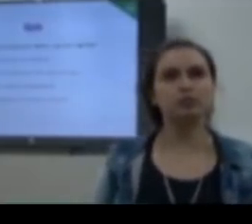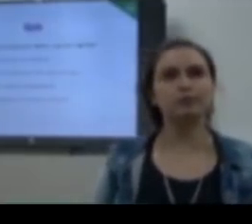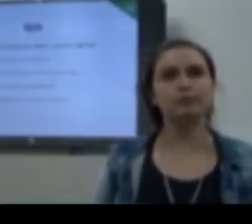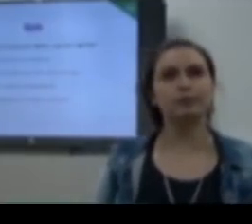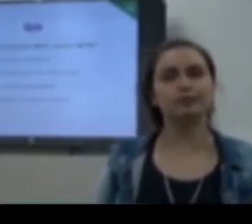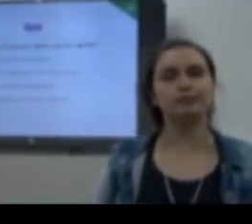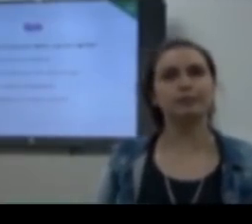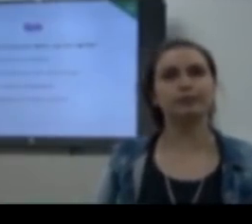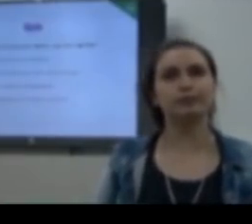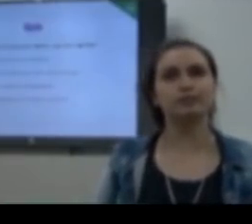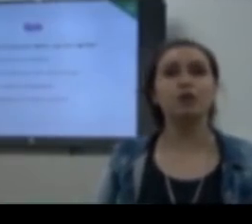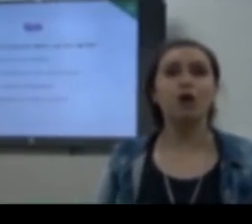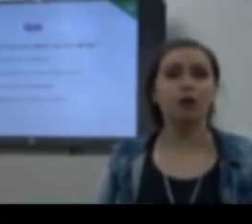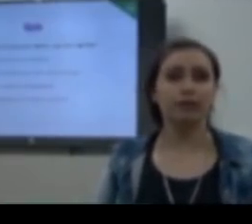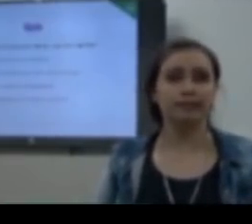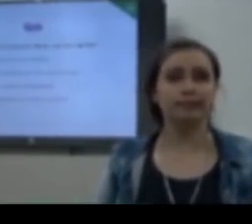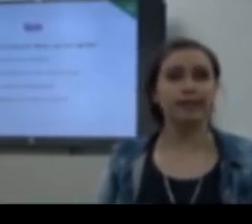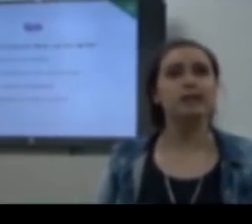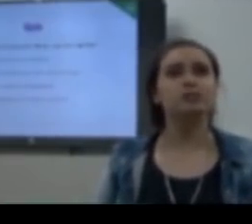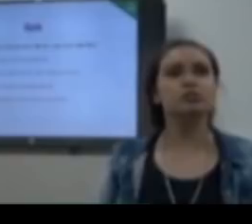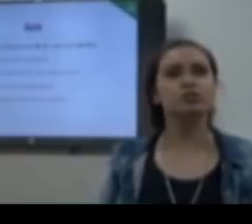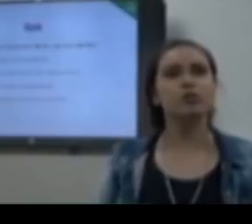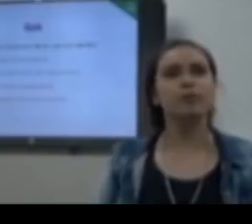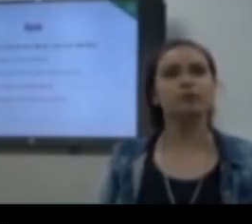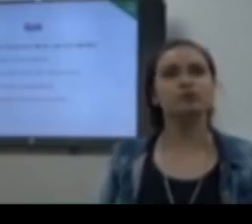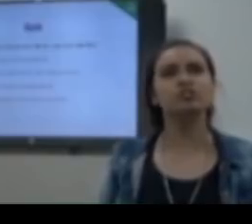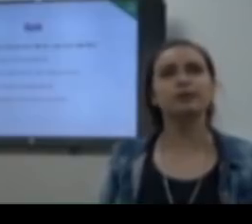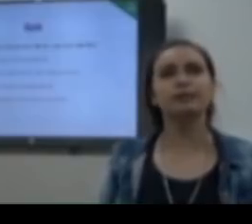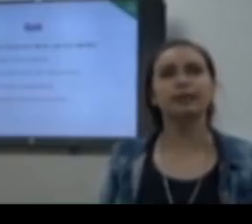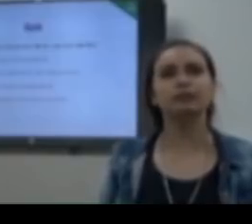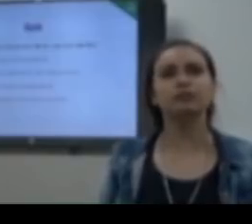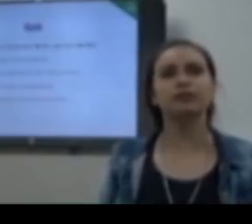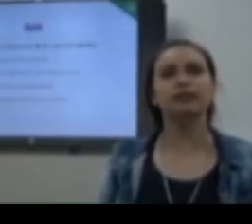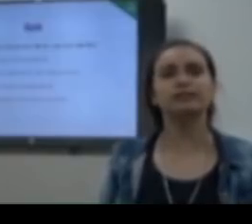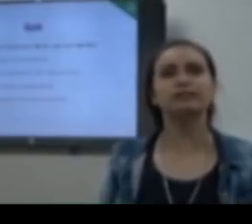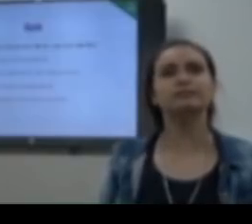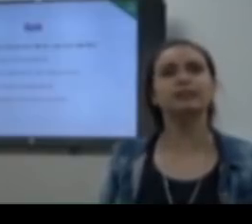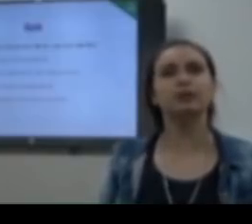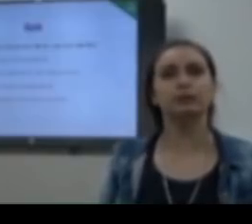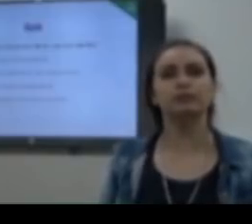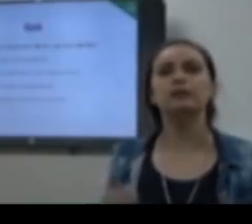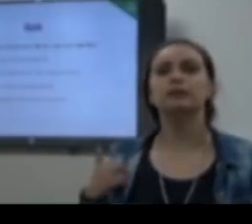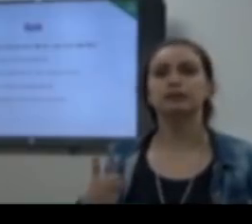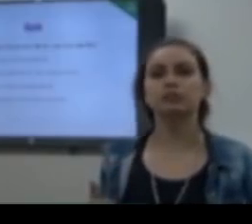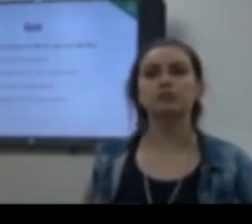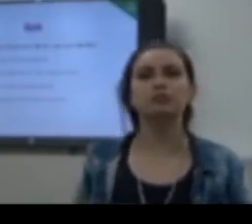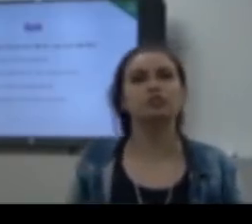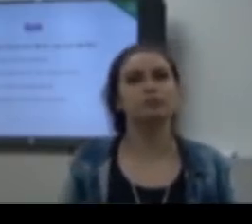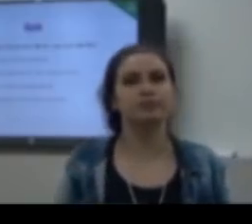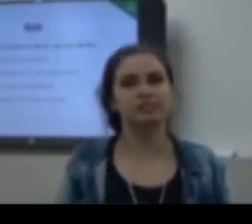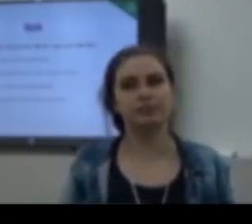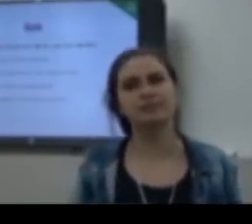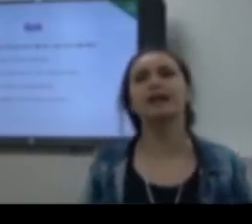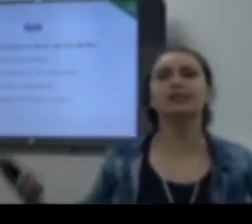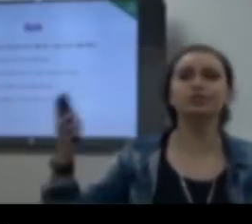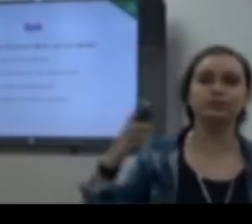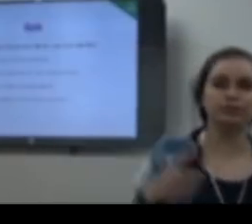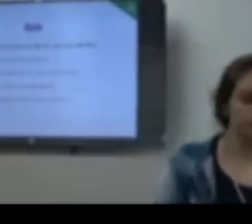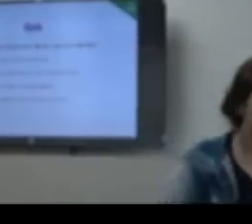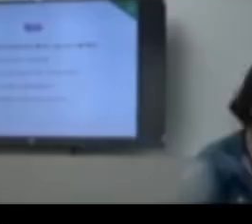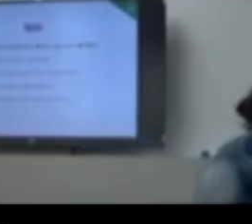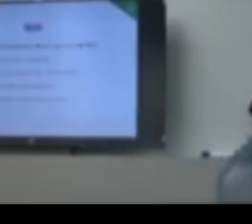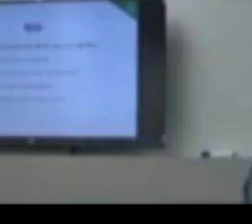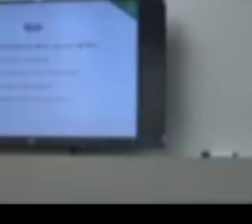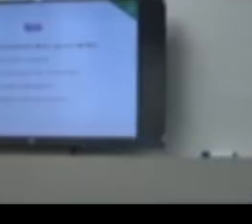Apresenta dois grupos de plantas importantes. Ou letra D. Surgiu após o desmatamento de florestas anteriores. Então, uns minutinhos para vocês pensarem e a